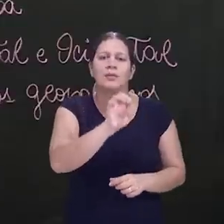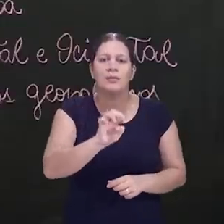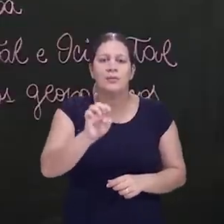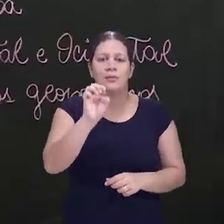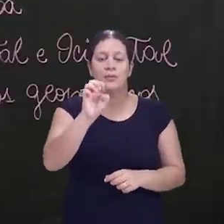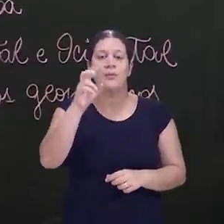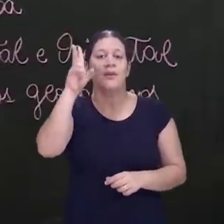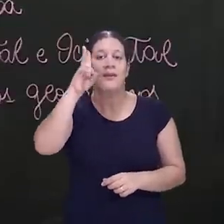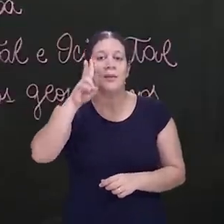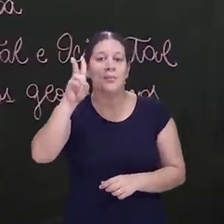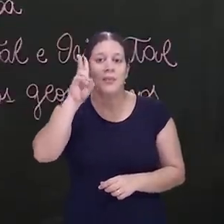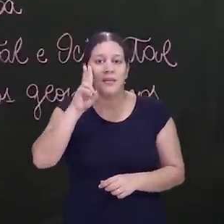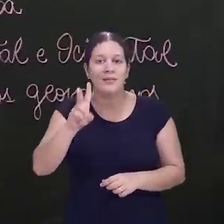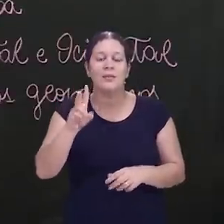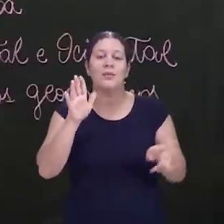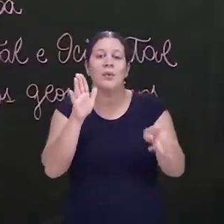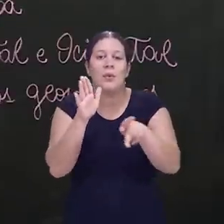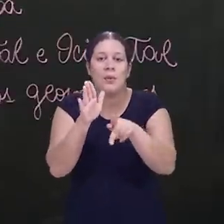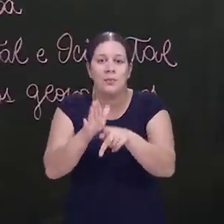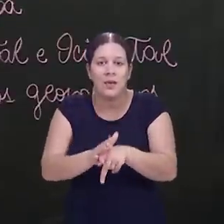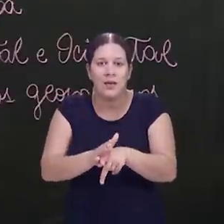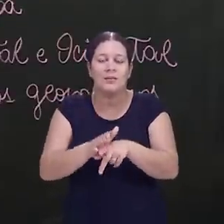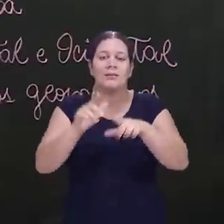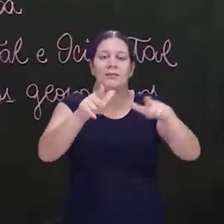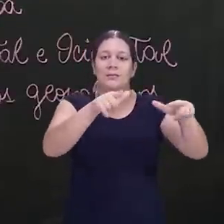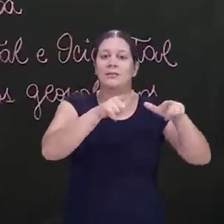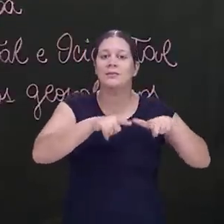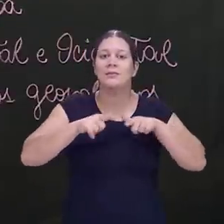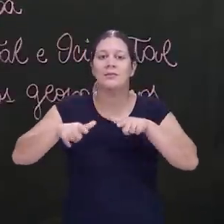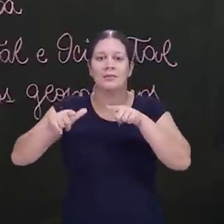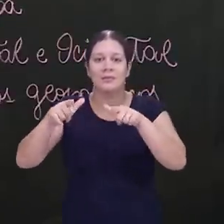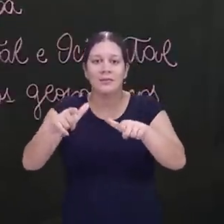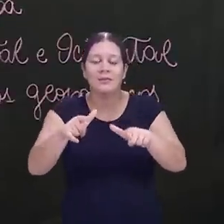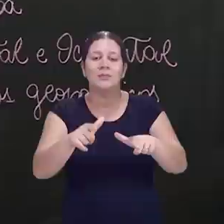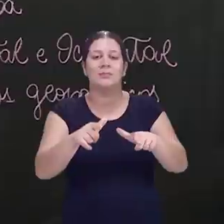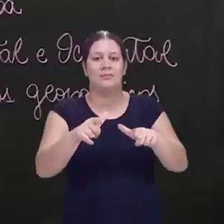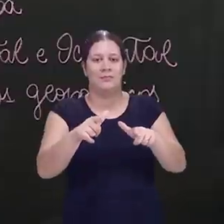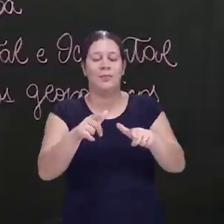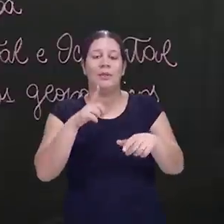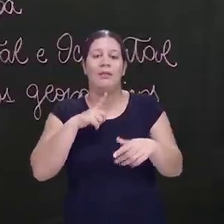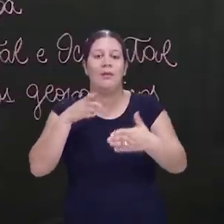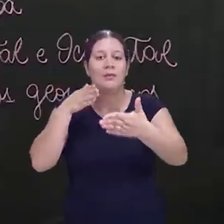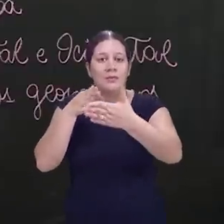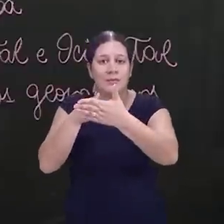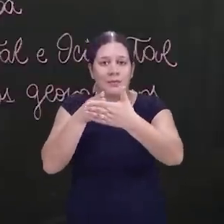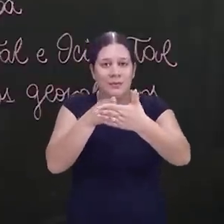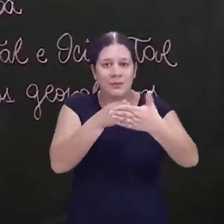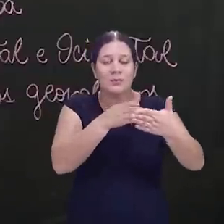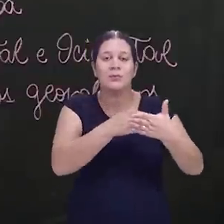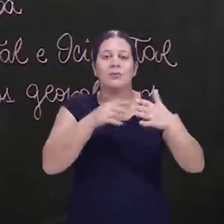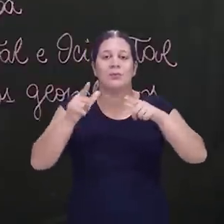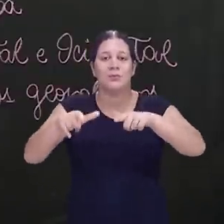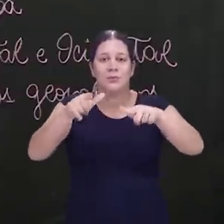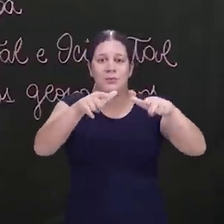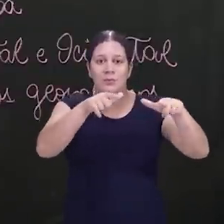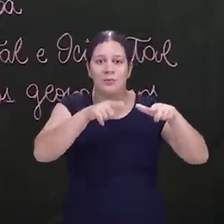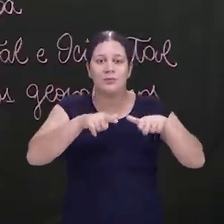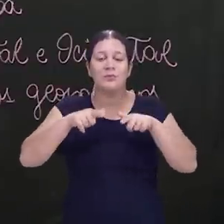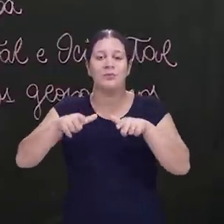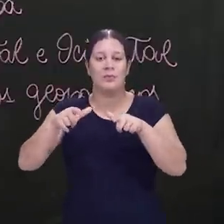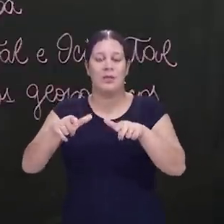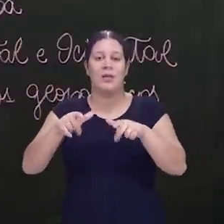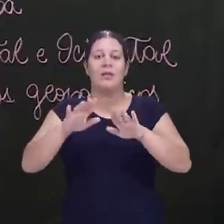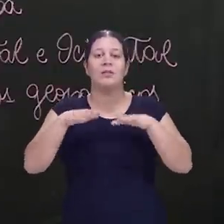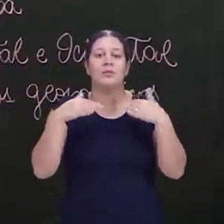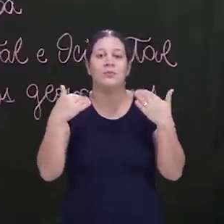Vamos lembrar que região é parte do espaço geográfico do qual há uma delimitação desse espaço, há um espaço